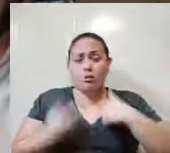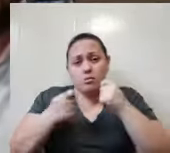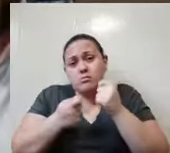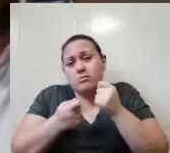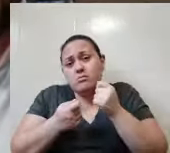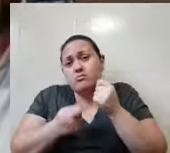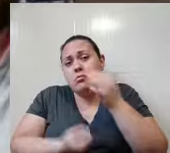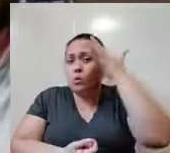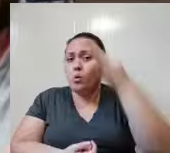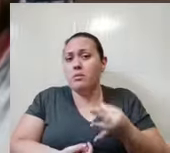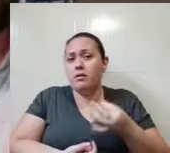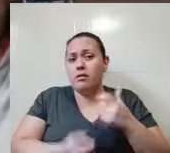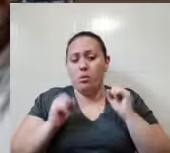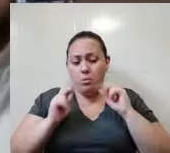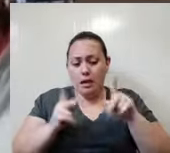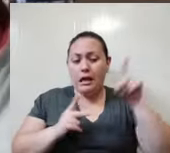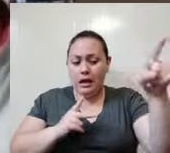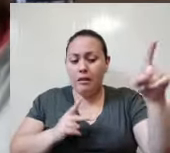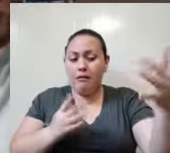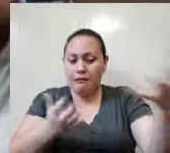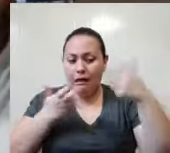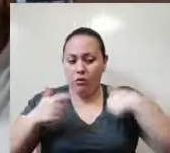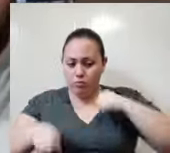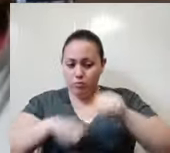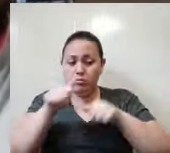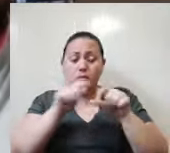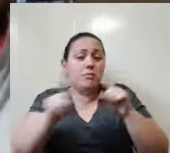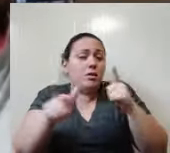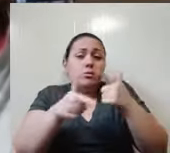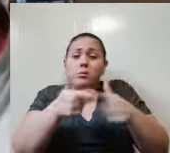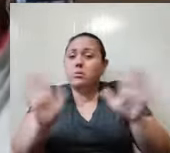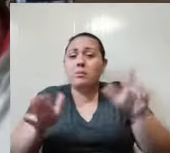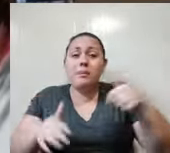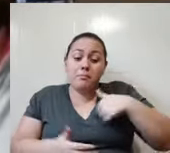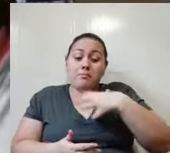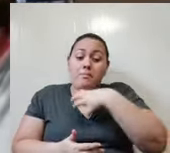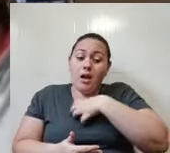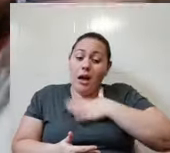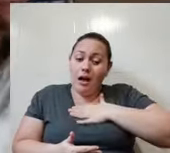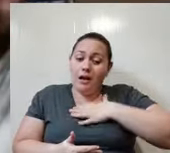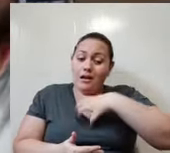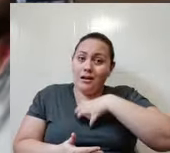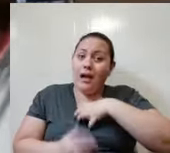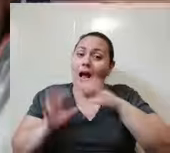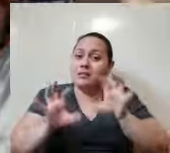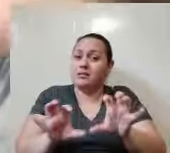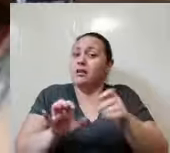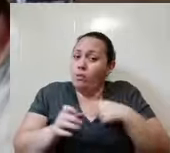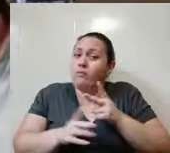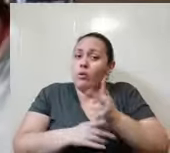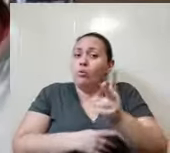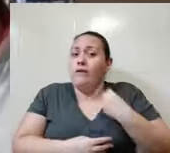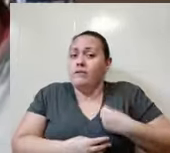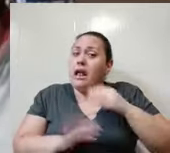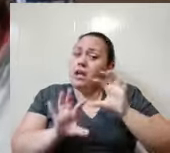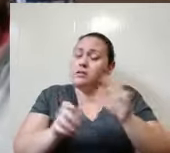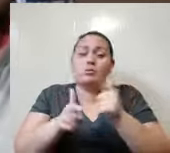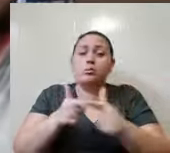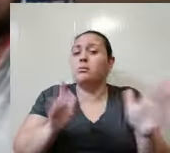mim, mas eu não sou assim. Então tu vai ter que dizer, tá tudo bem te esperar de mim, mas eu não sou esse. Eu sou outra pessoa. Eu sou essa aqui que tu está me